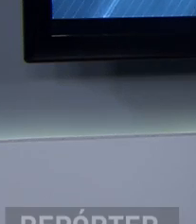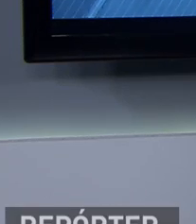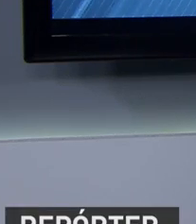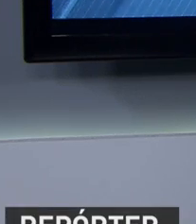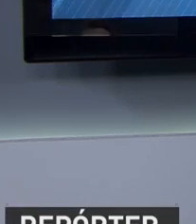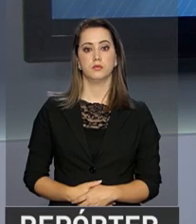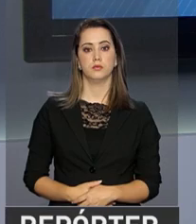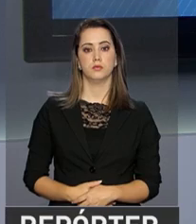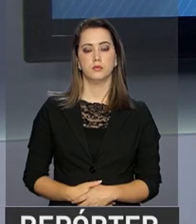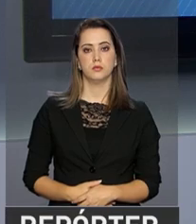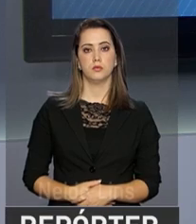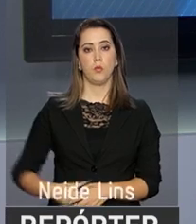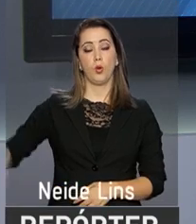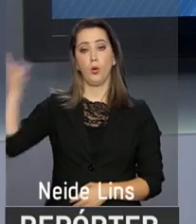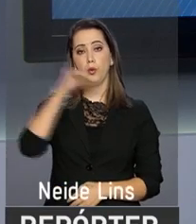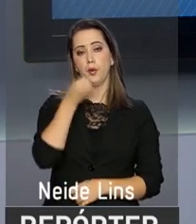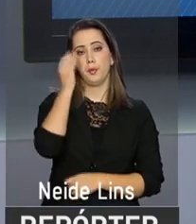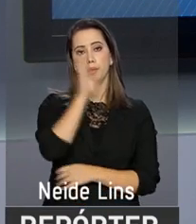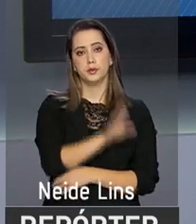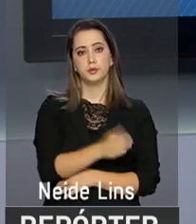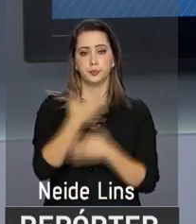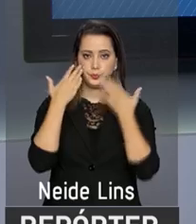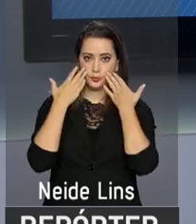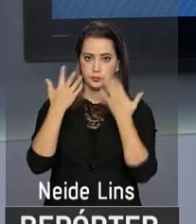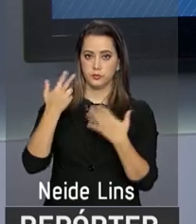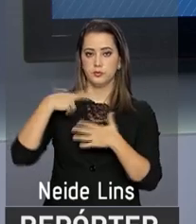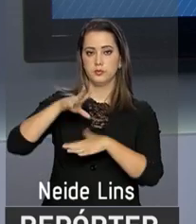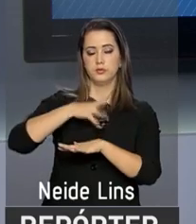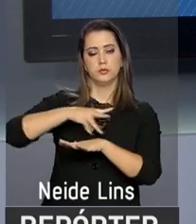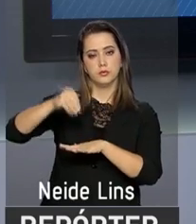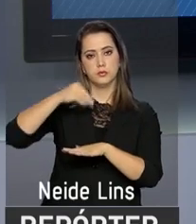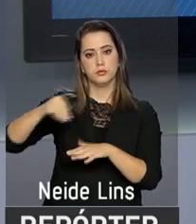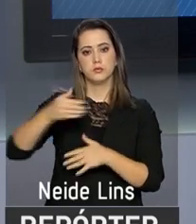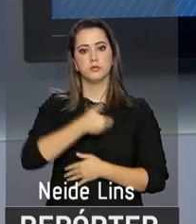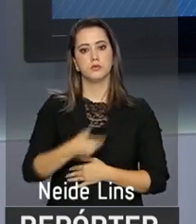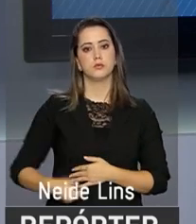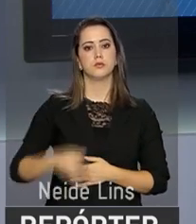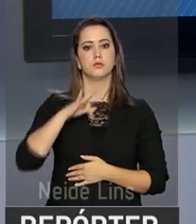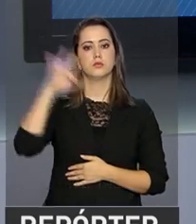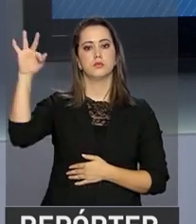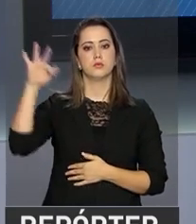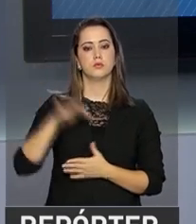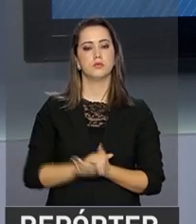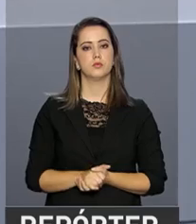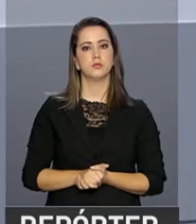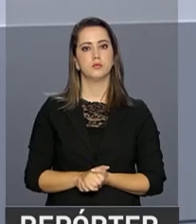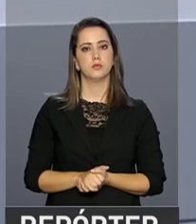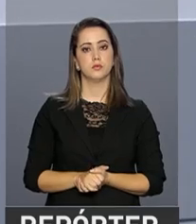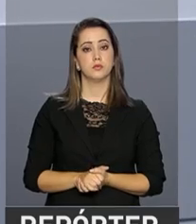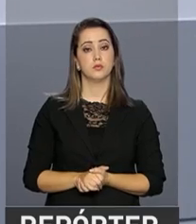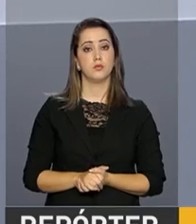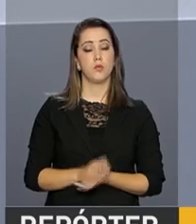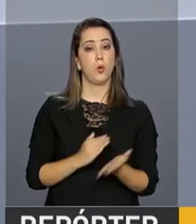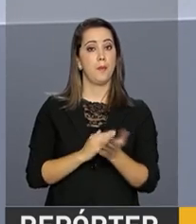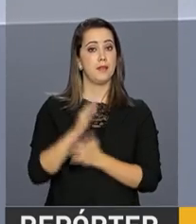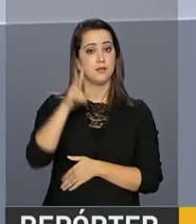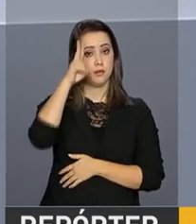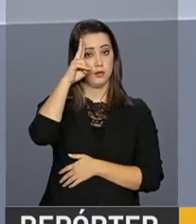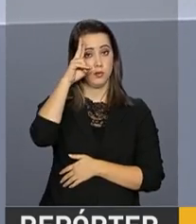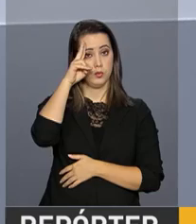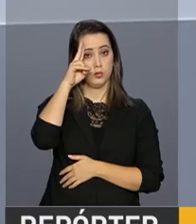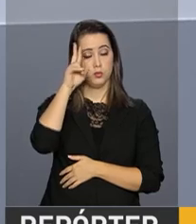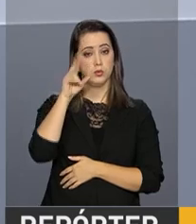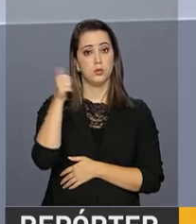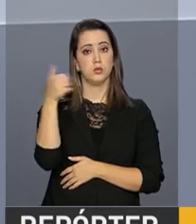olá boa tarde começa agora o repórter nbr com as notícias do governo federal a partir desta segunda-feira